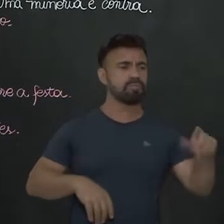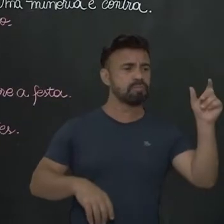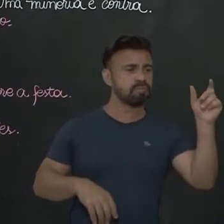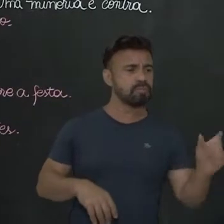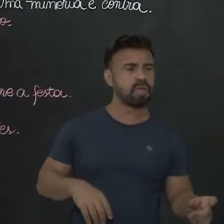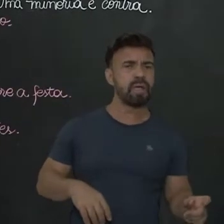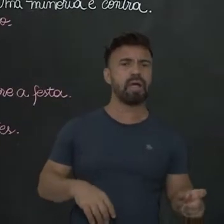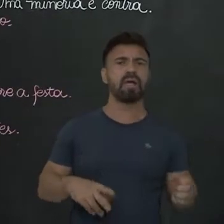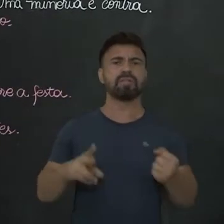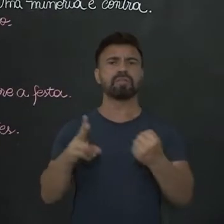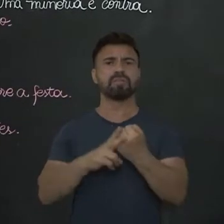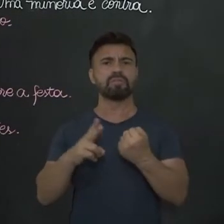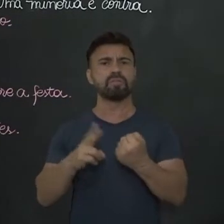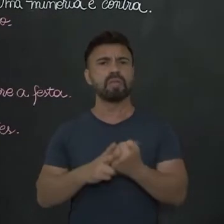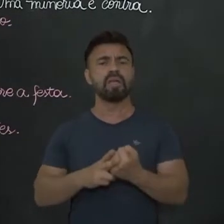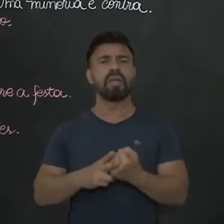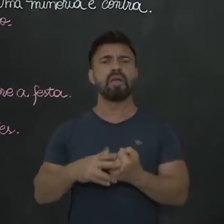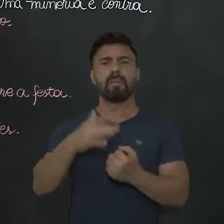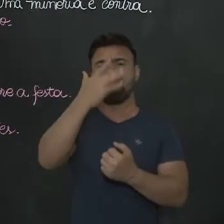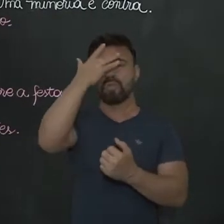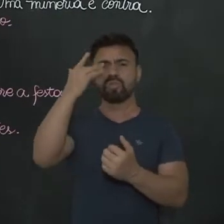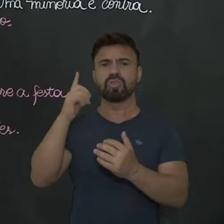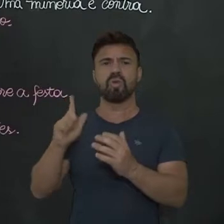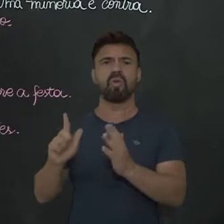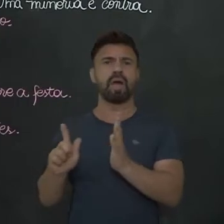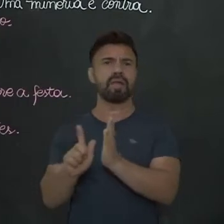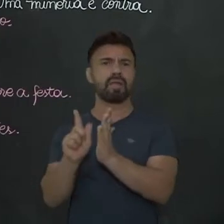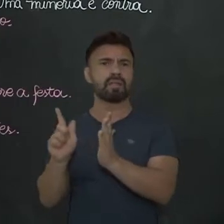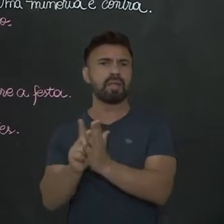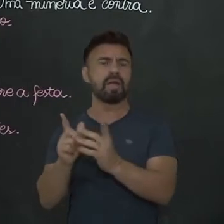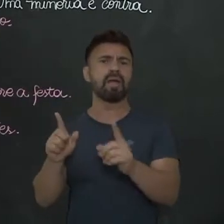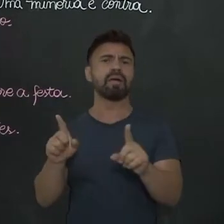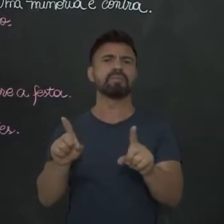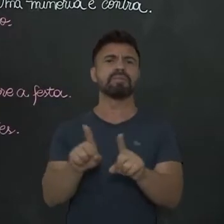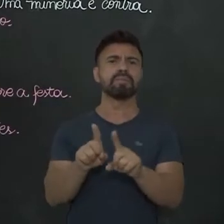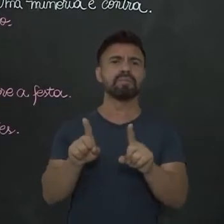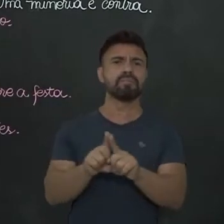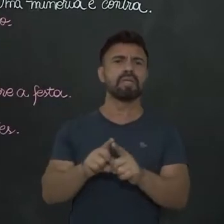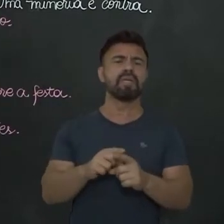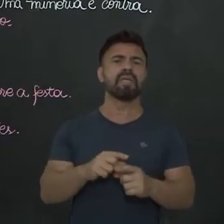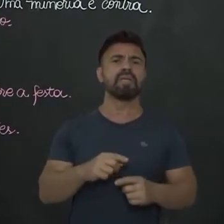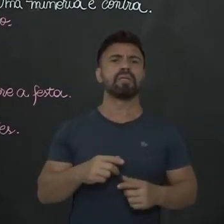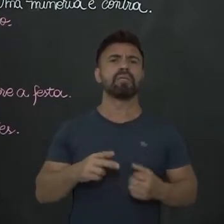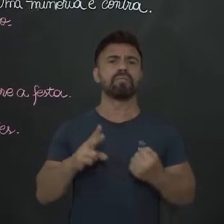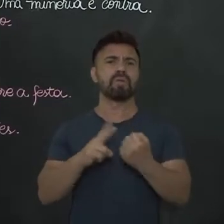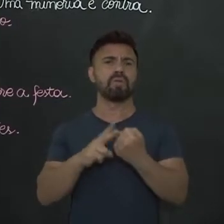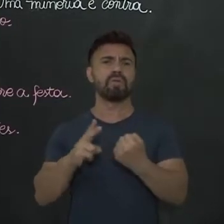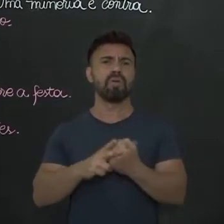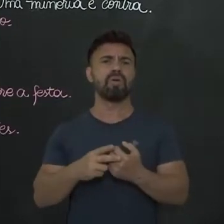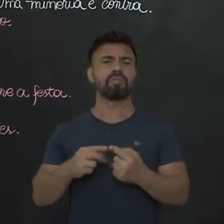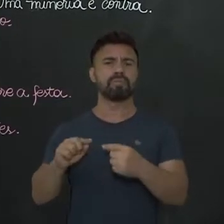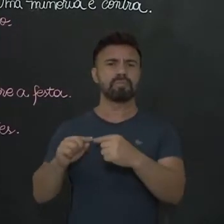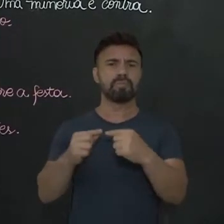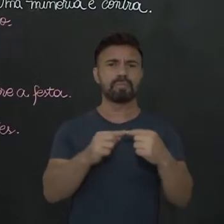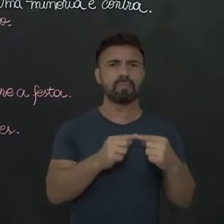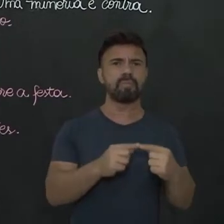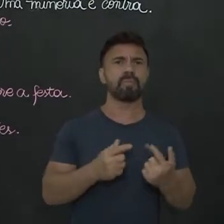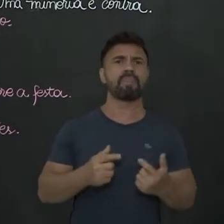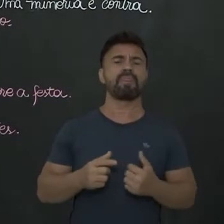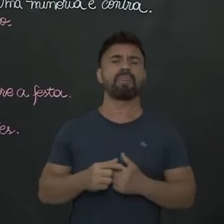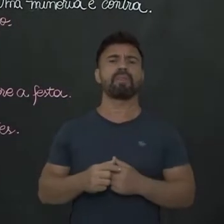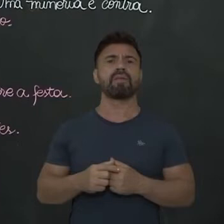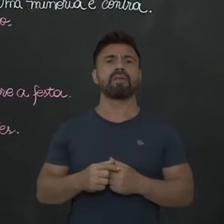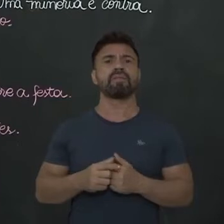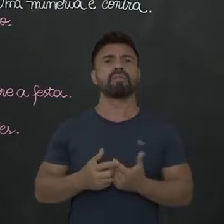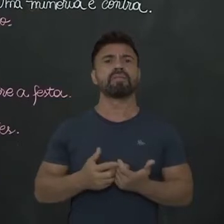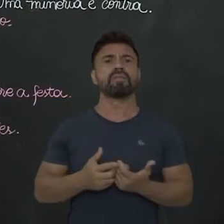sujeito quando ele é representado por pessoas gramaticais, a relação do sujeito com pronomes relativos, com sujeito com